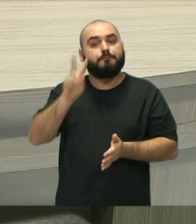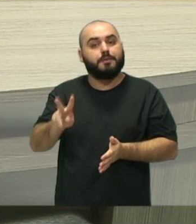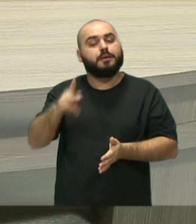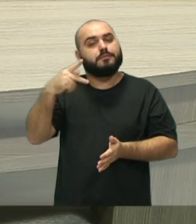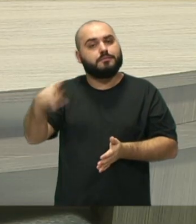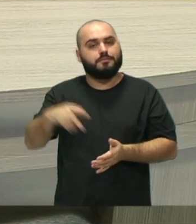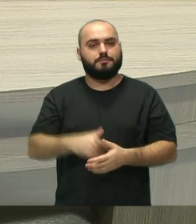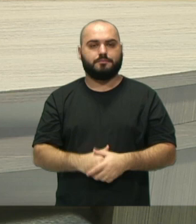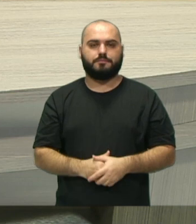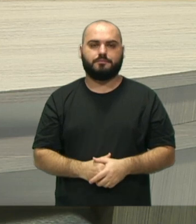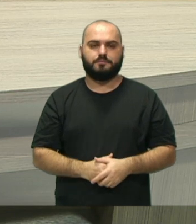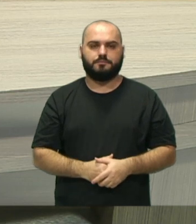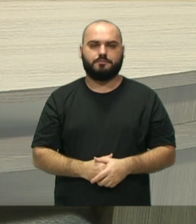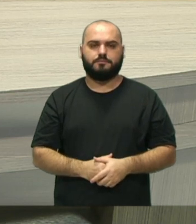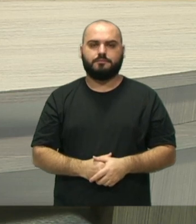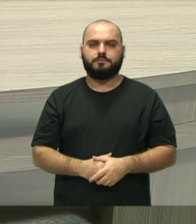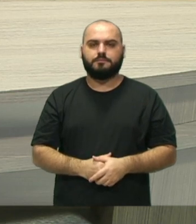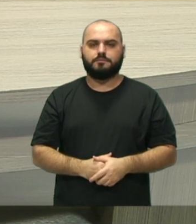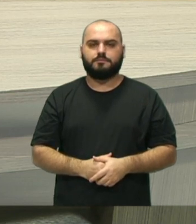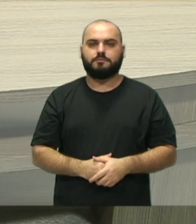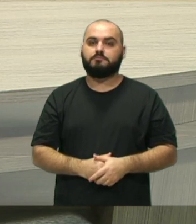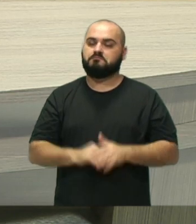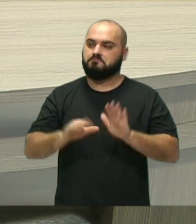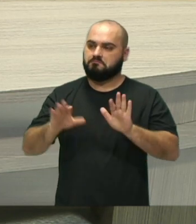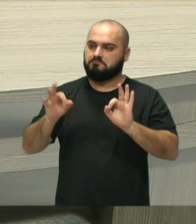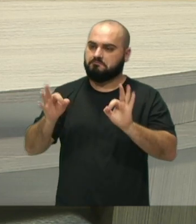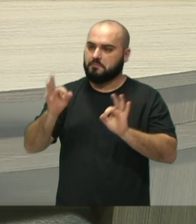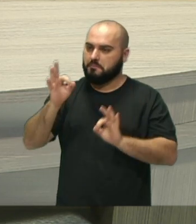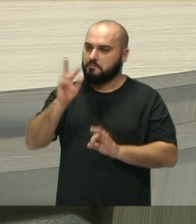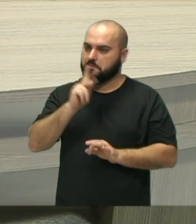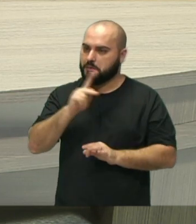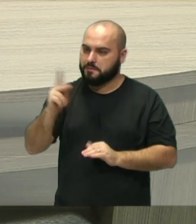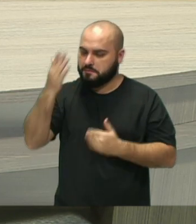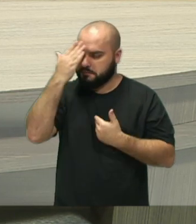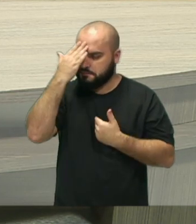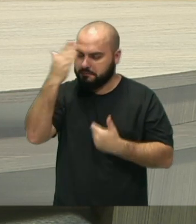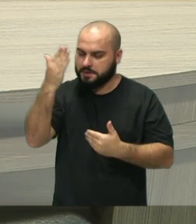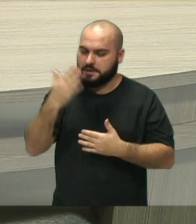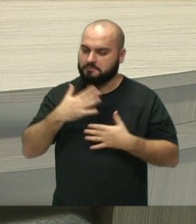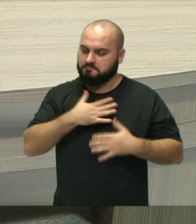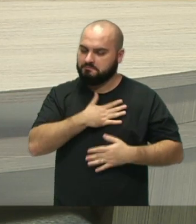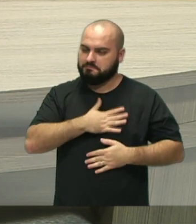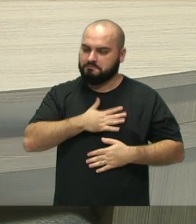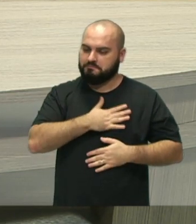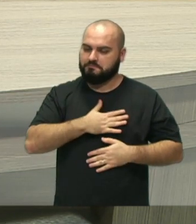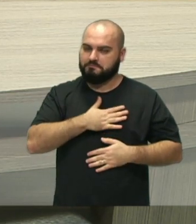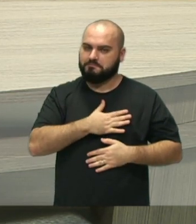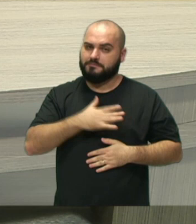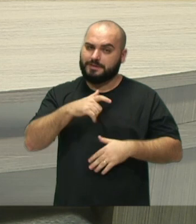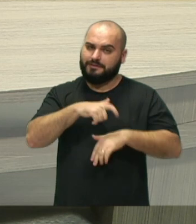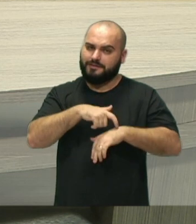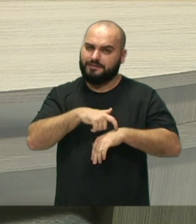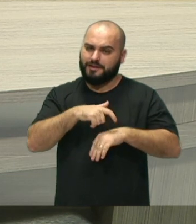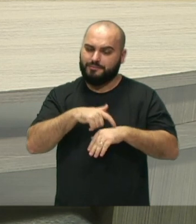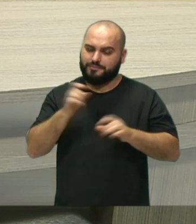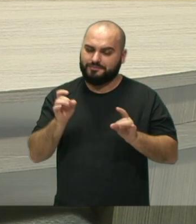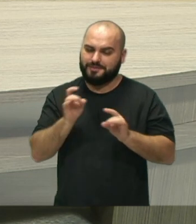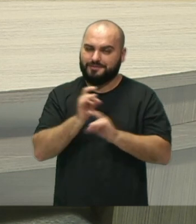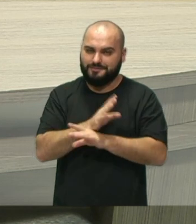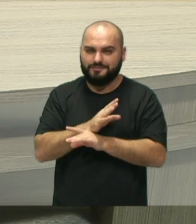professora. Muito responsável e sensível. Professora, olha, foi um prazer lhe receber aqui. Pena que nosso tempo é curto, senão